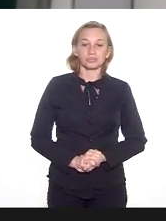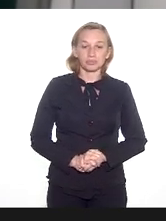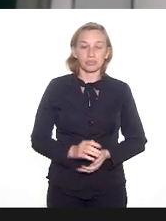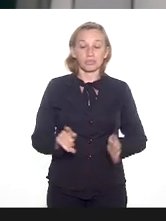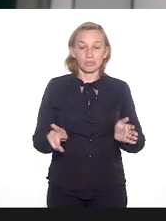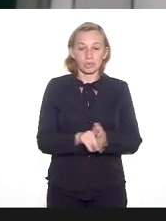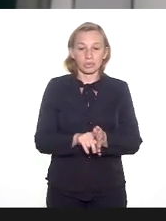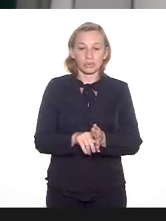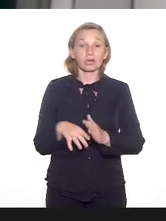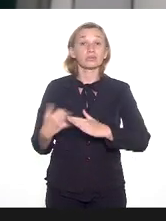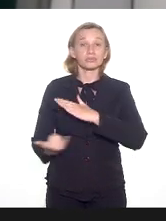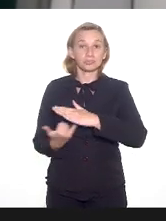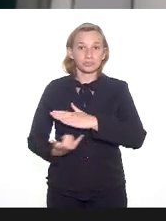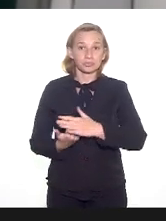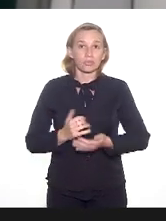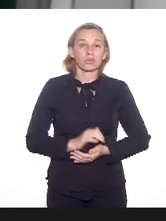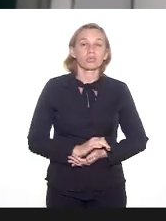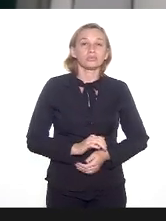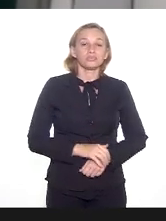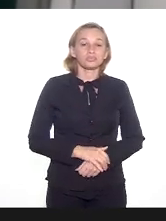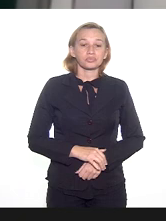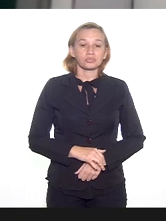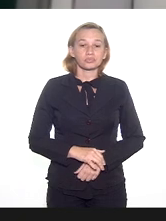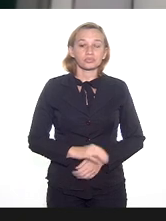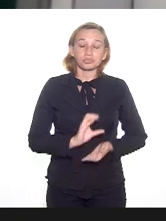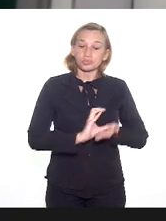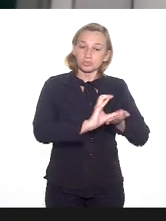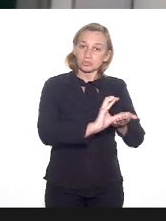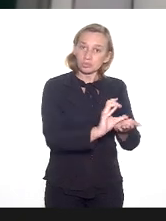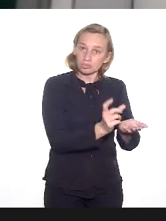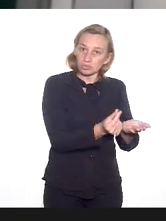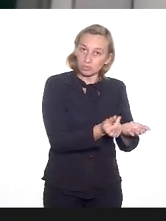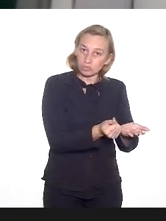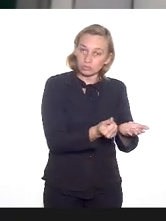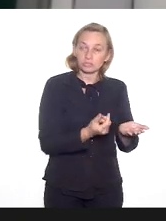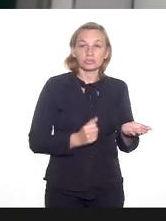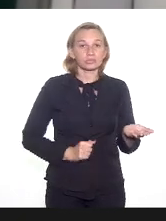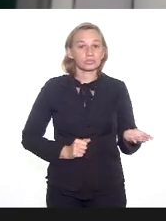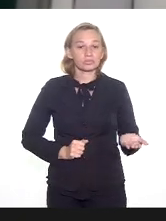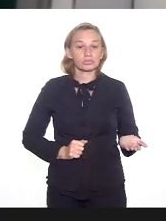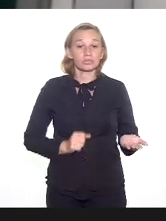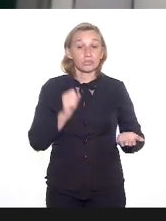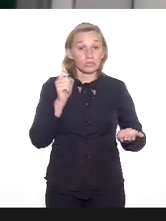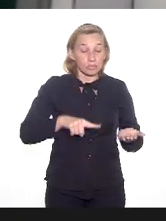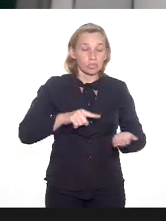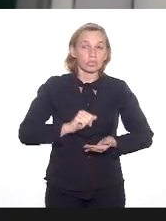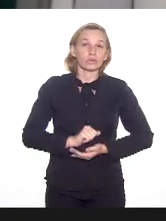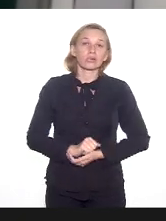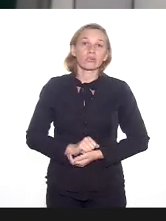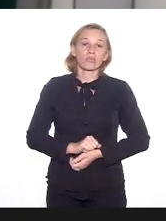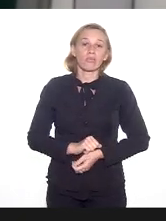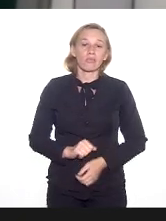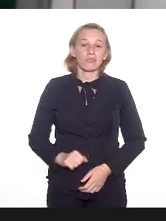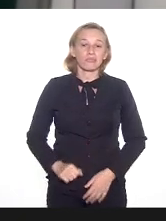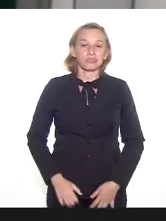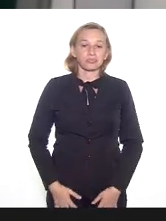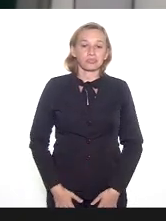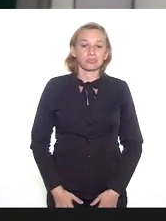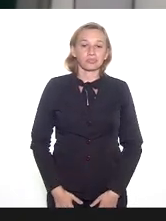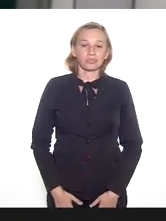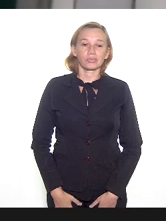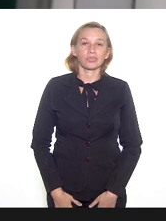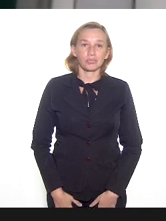E, portanto, colocar em risco esses recursos é algo absolutamente